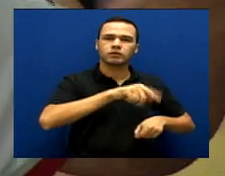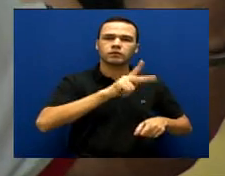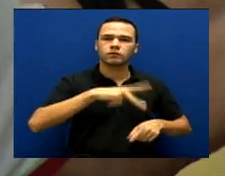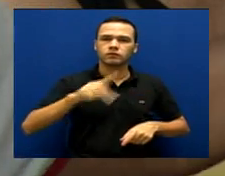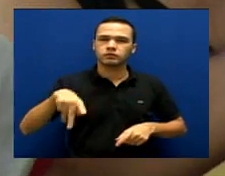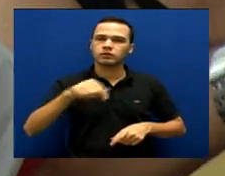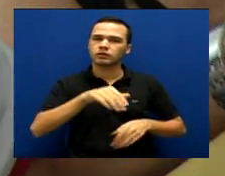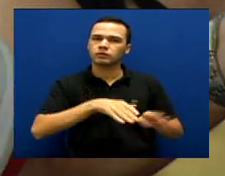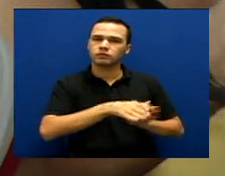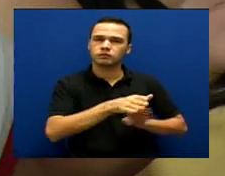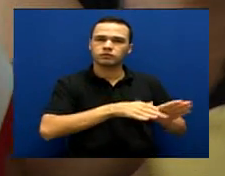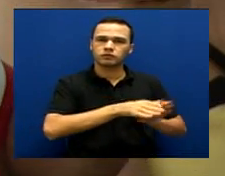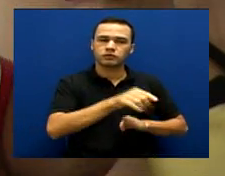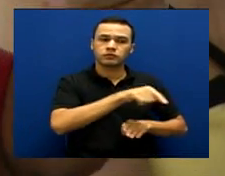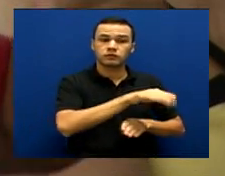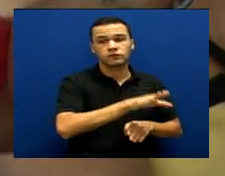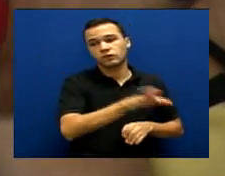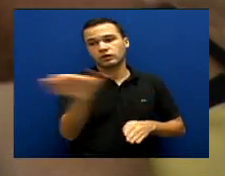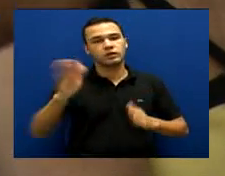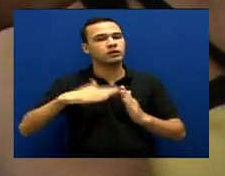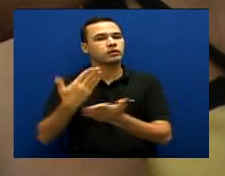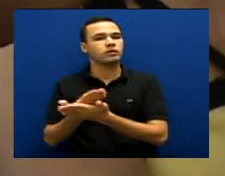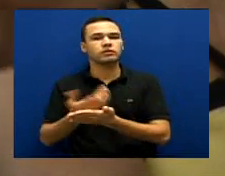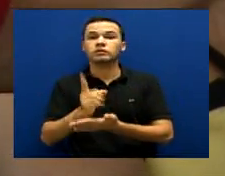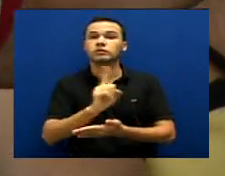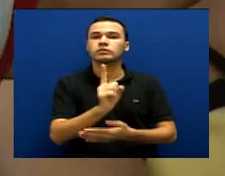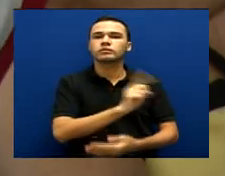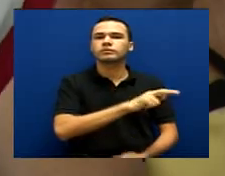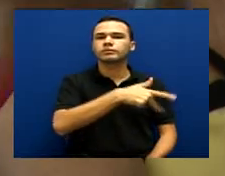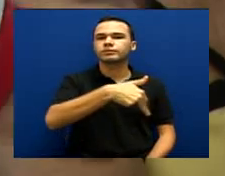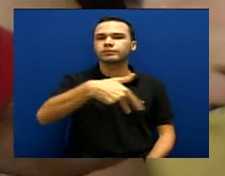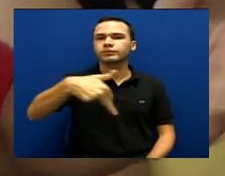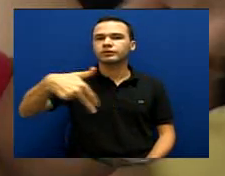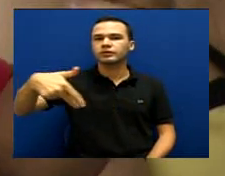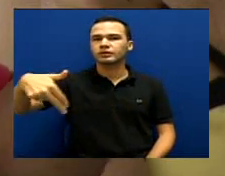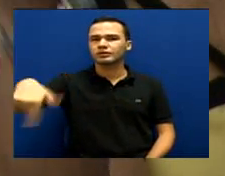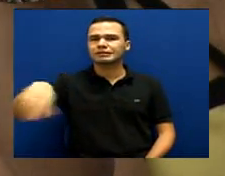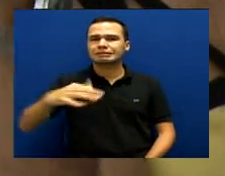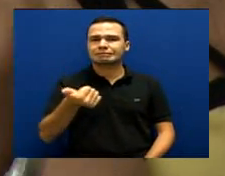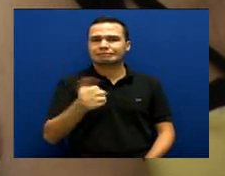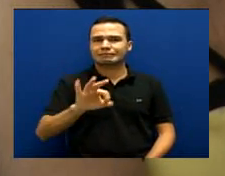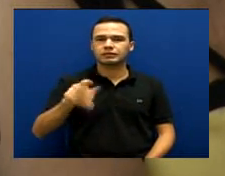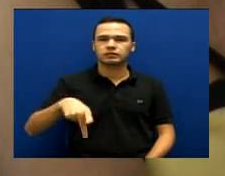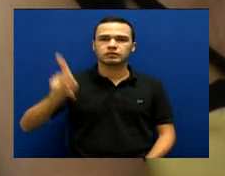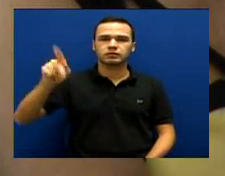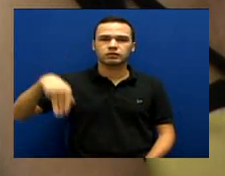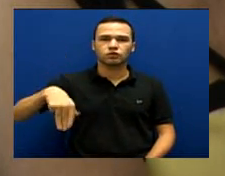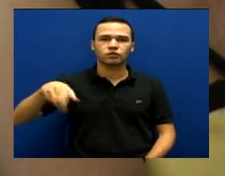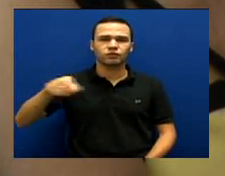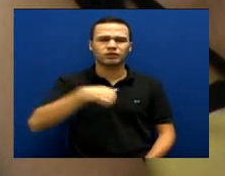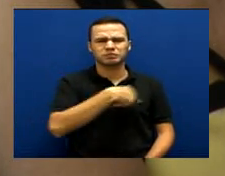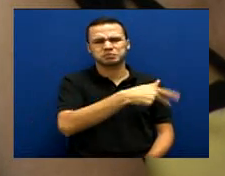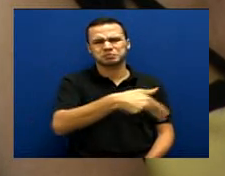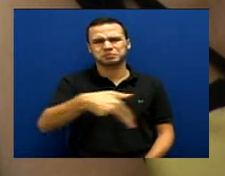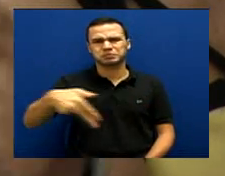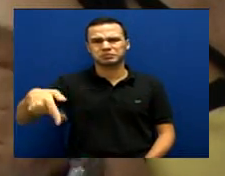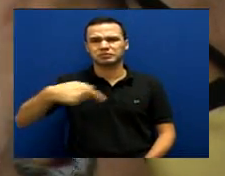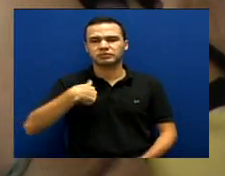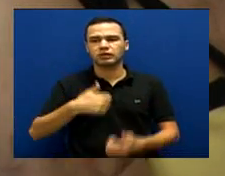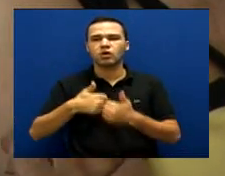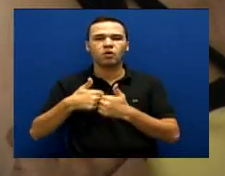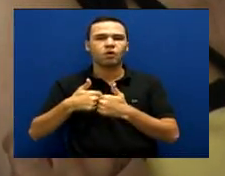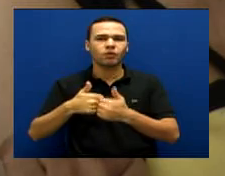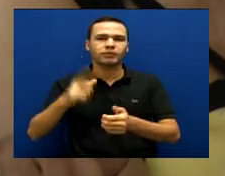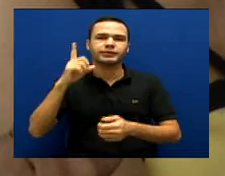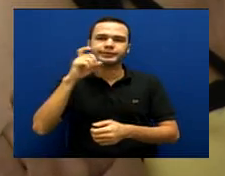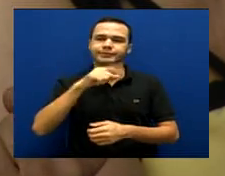orientar os alunos não irem eles têm que caminhar 56 10 quilômetros para acessar um ônibus e interligação que